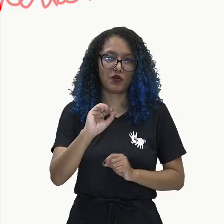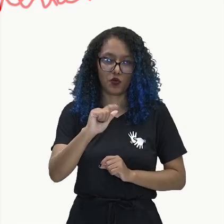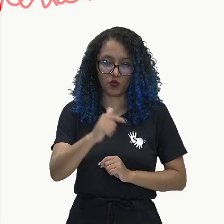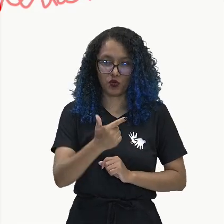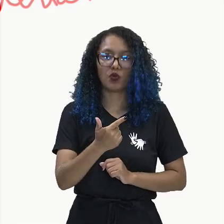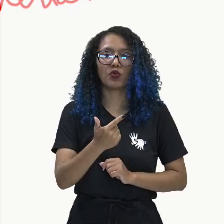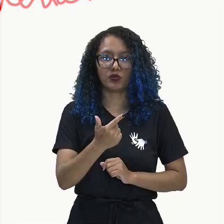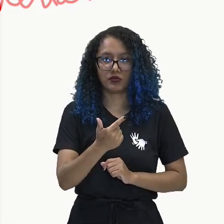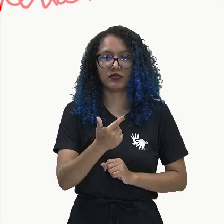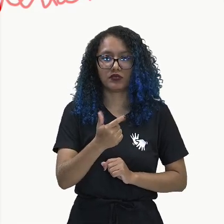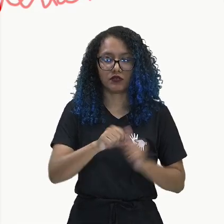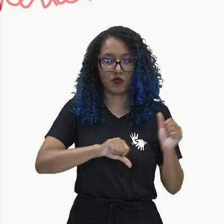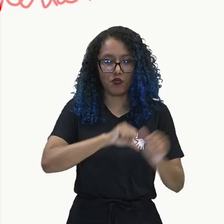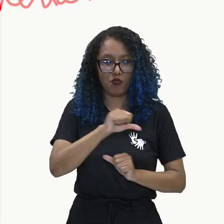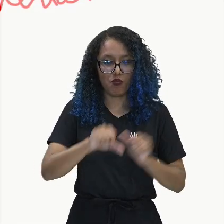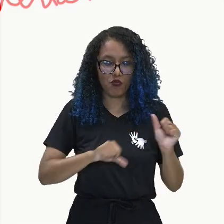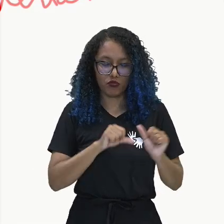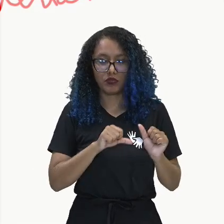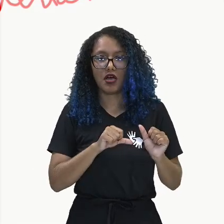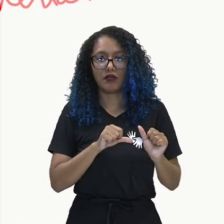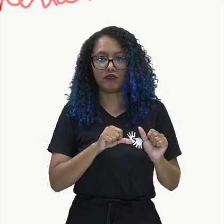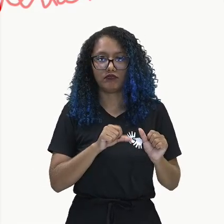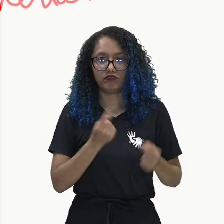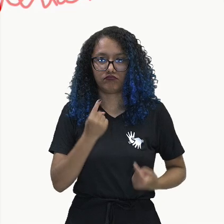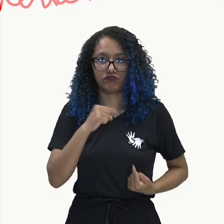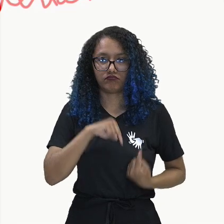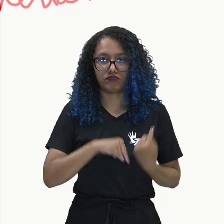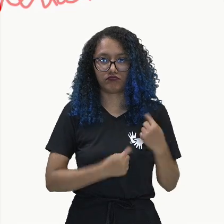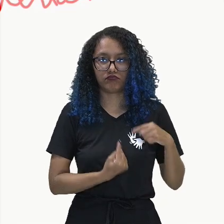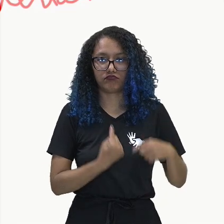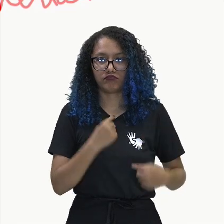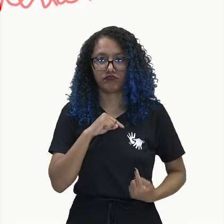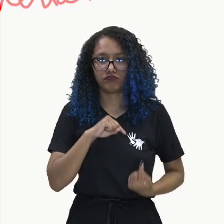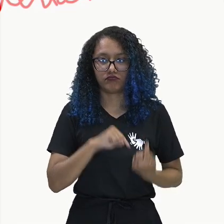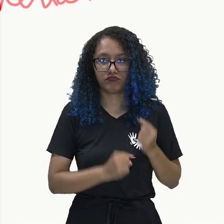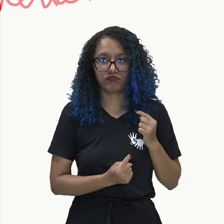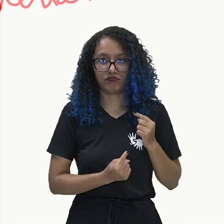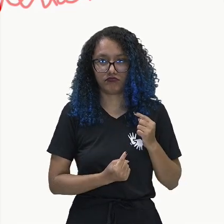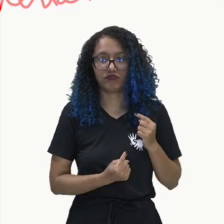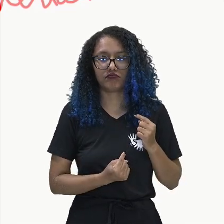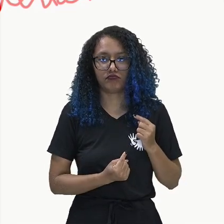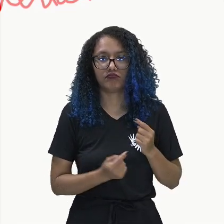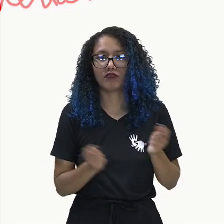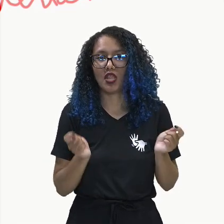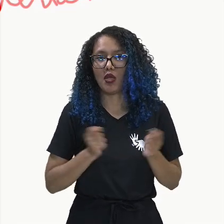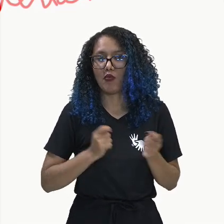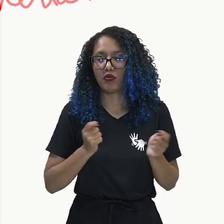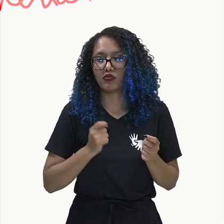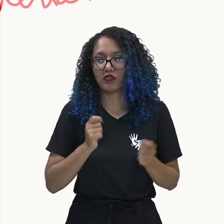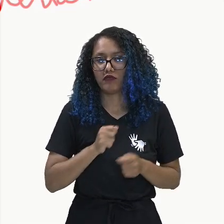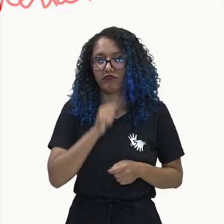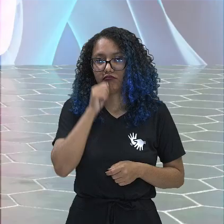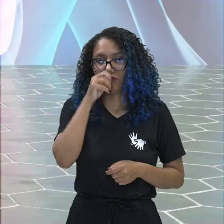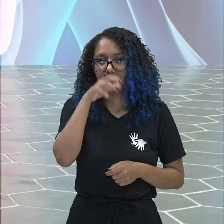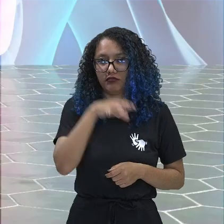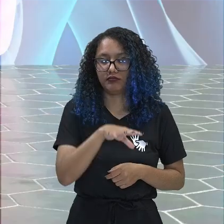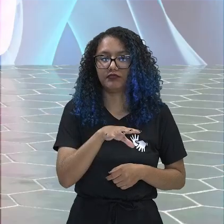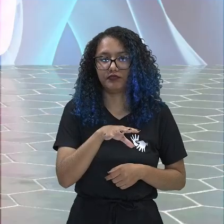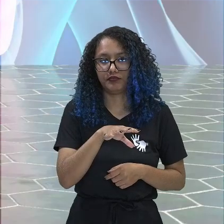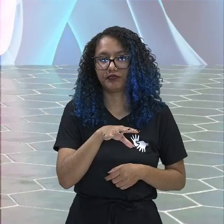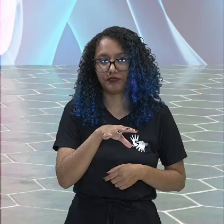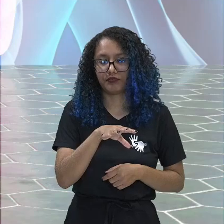fazer com que também esse processo ele vá ocorrer, né? O ar vai ser eliminado no processo